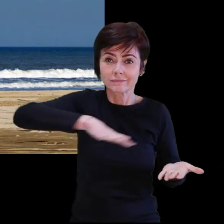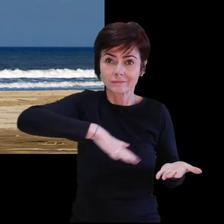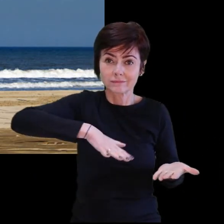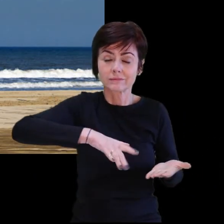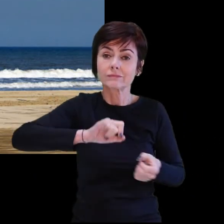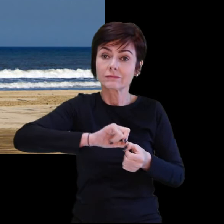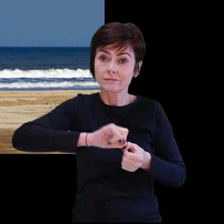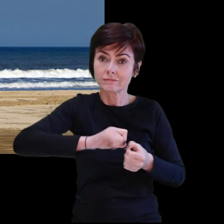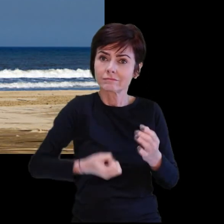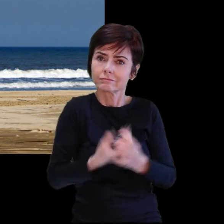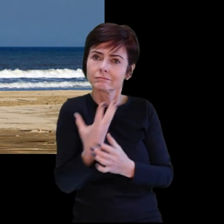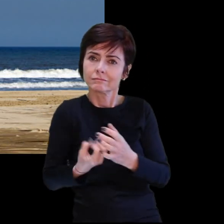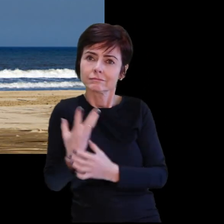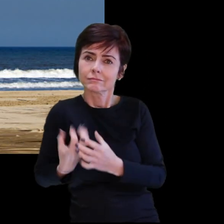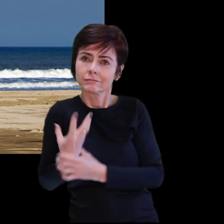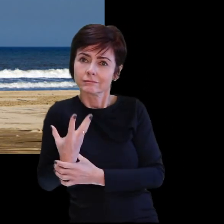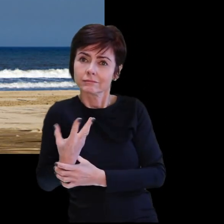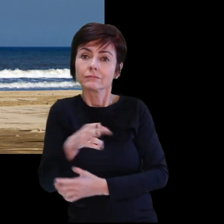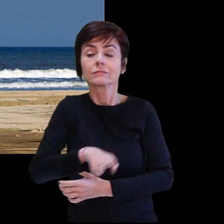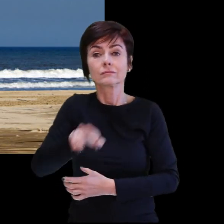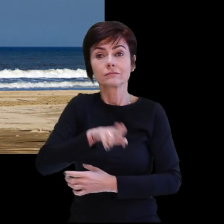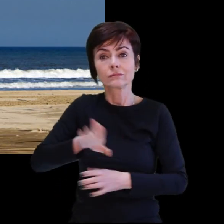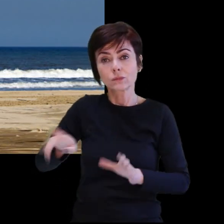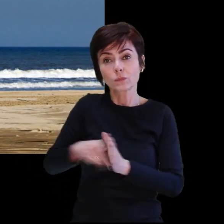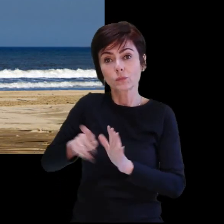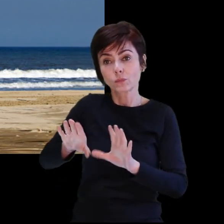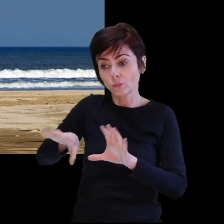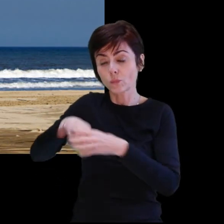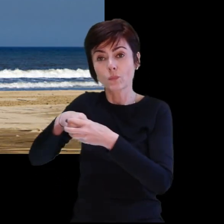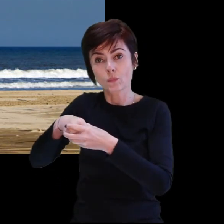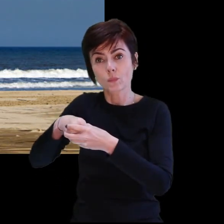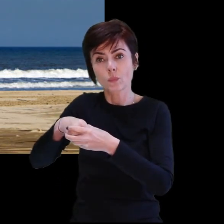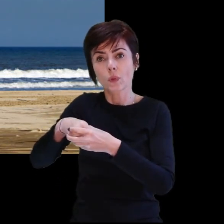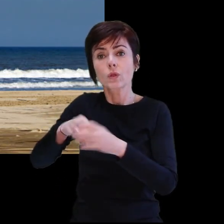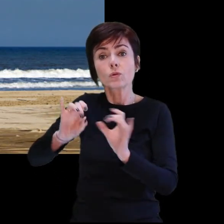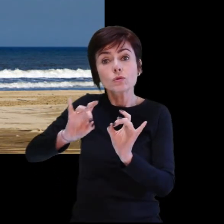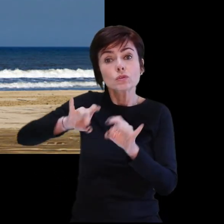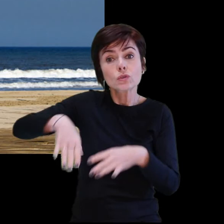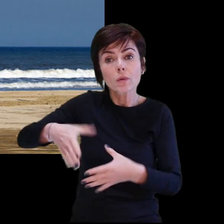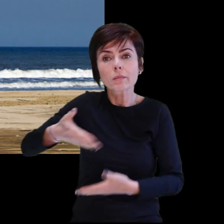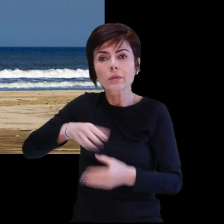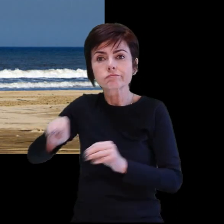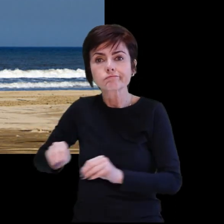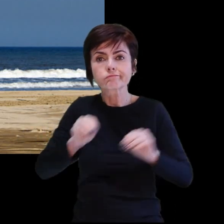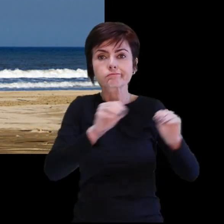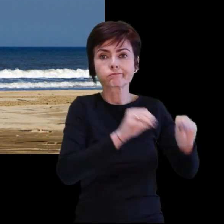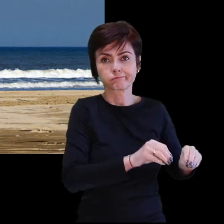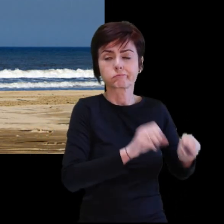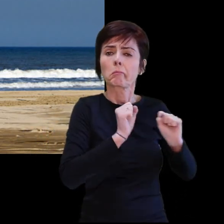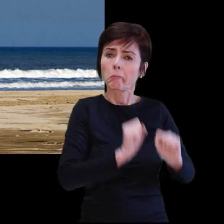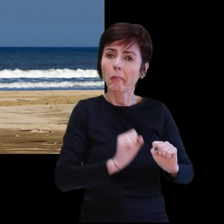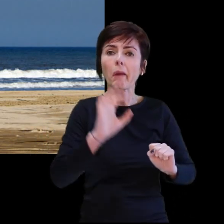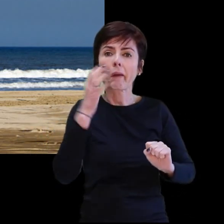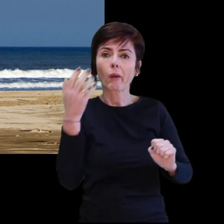ecossistemas produzem e aquilo que é produzido pelo ecossistema é utilizado dentro do próprio ecossistema e o excedente é exportado.